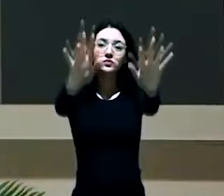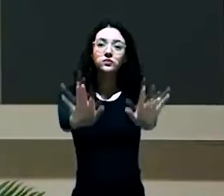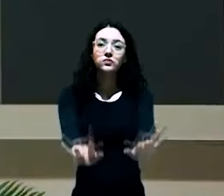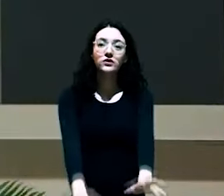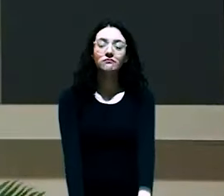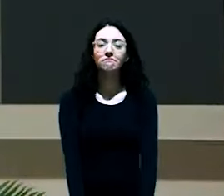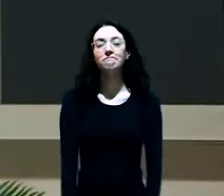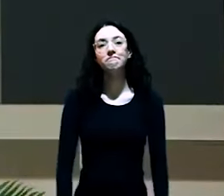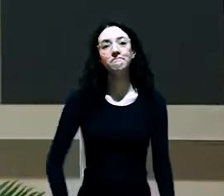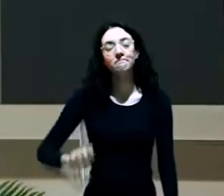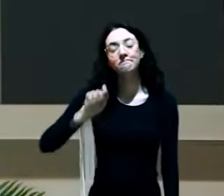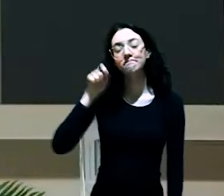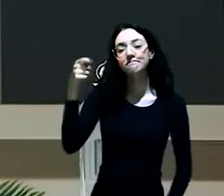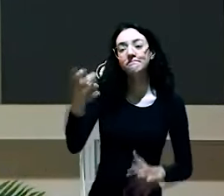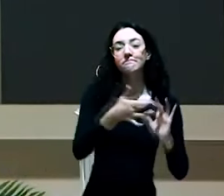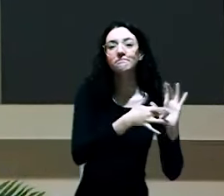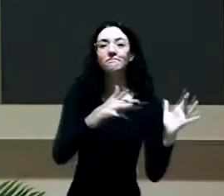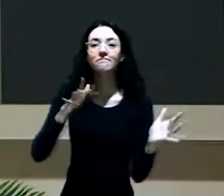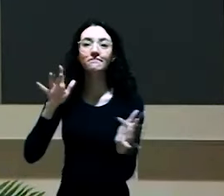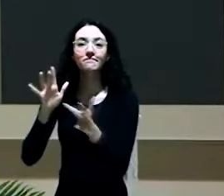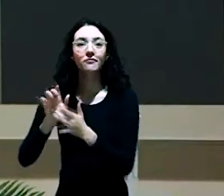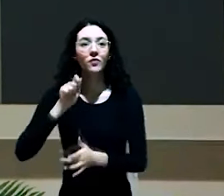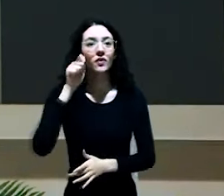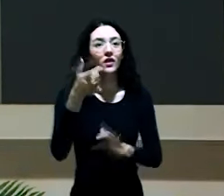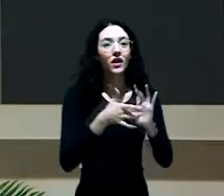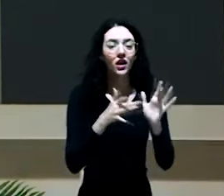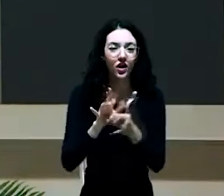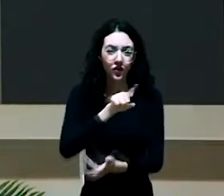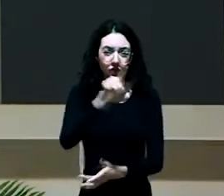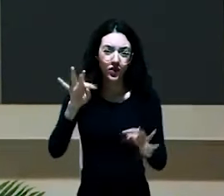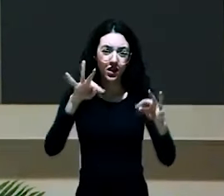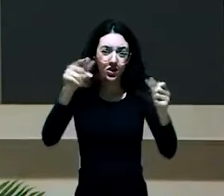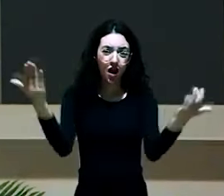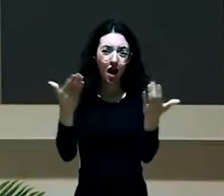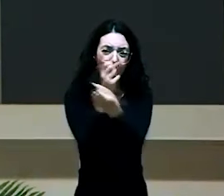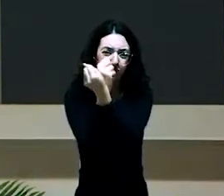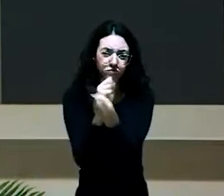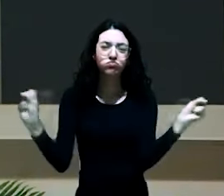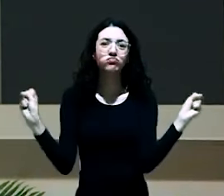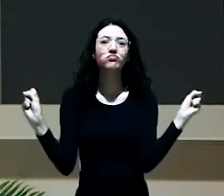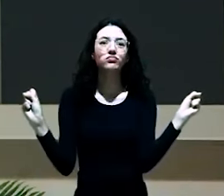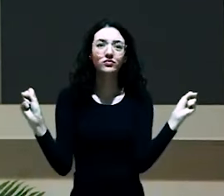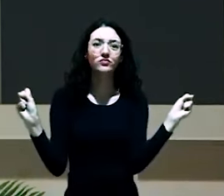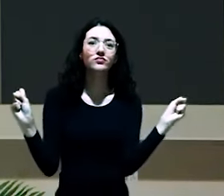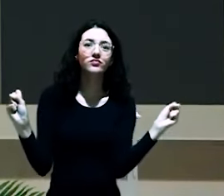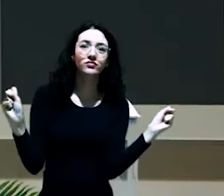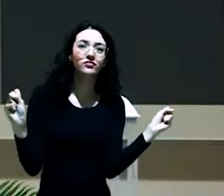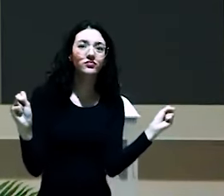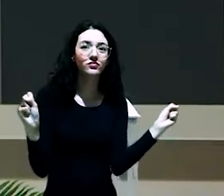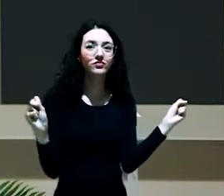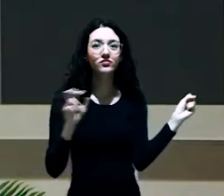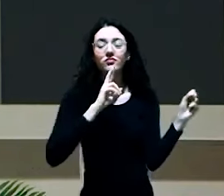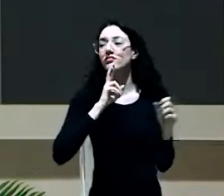de Jesus, em nome de Jesus. Tu está sendo livre, livre, livre, livre, livre. Não ouça a igreja, vamos igreja. Solta a tua